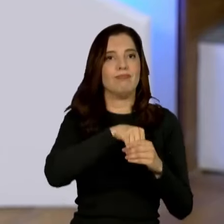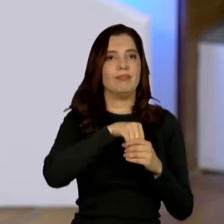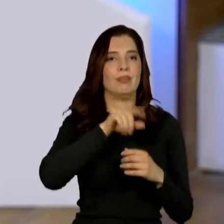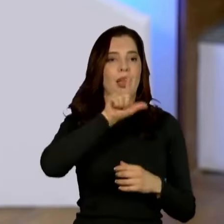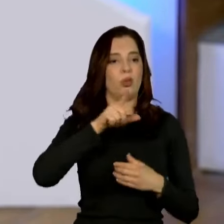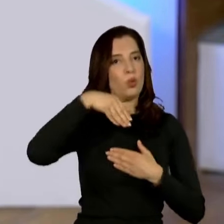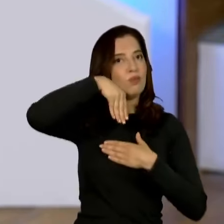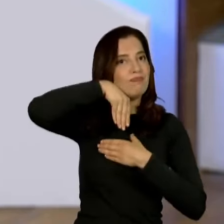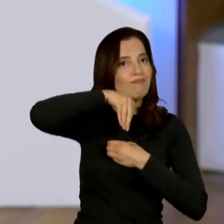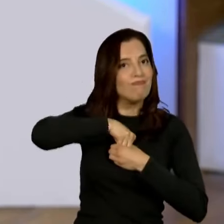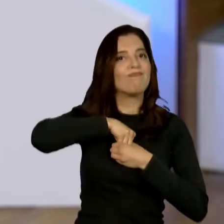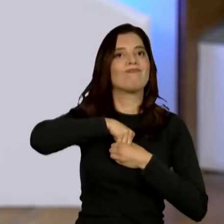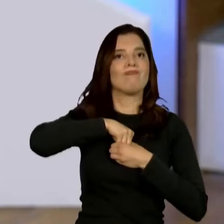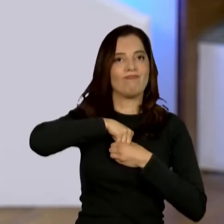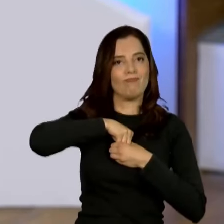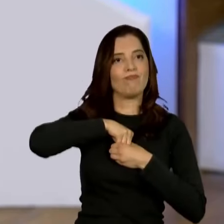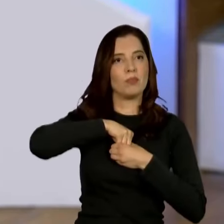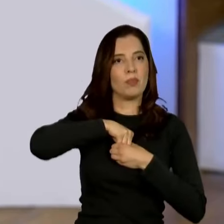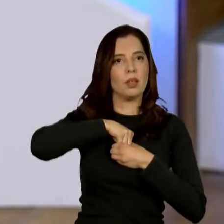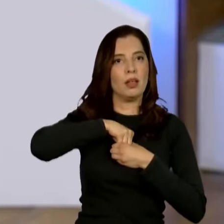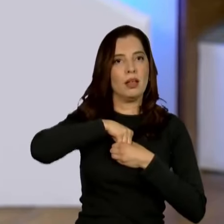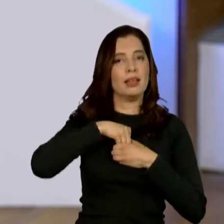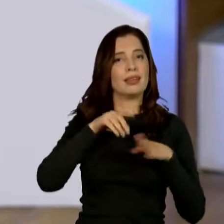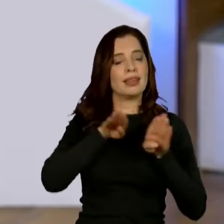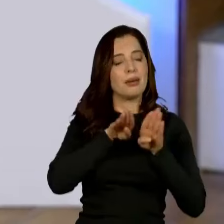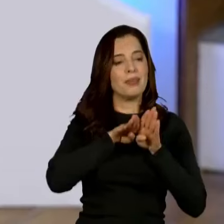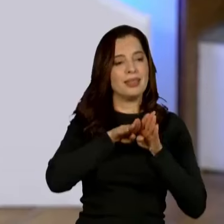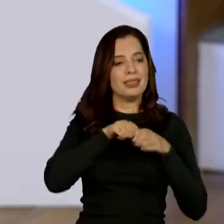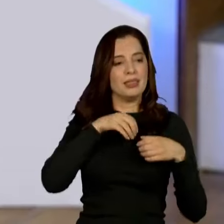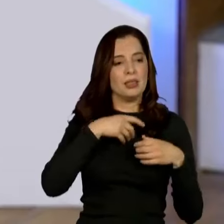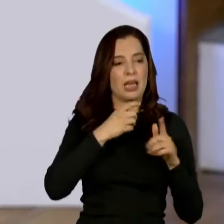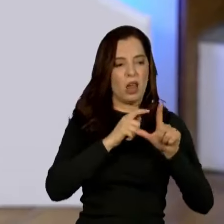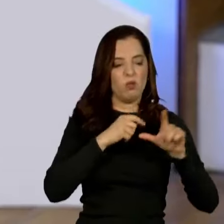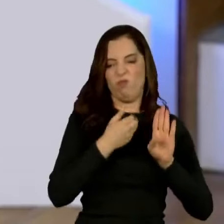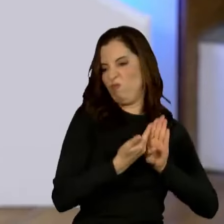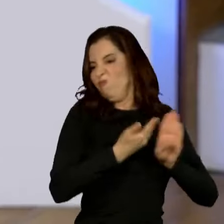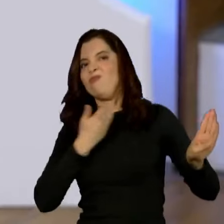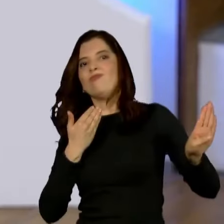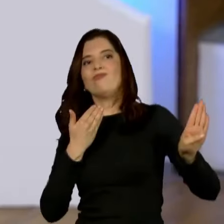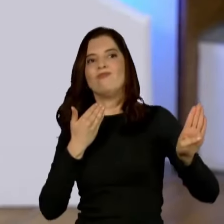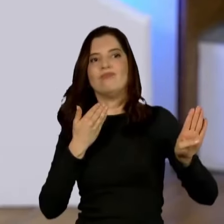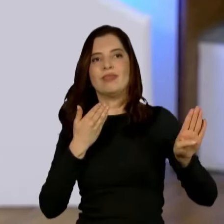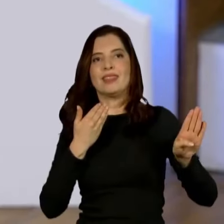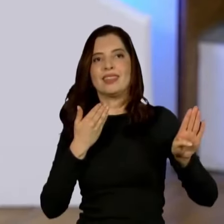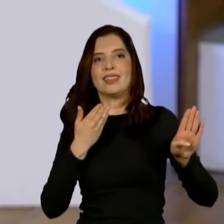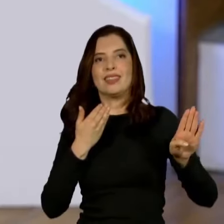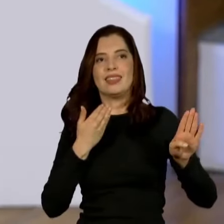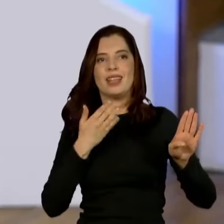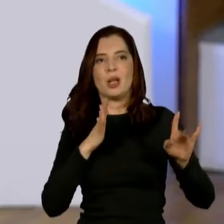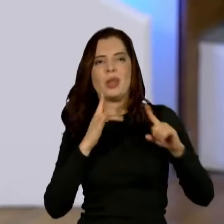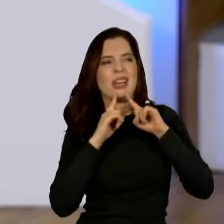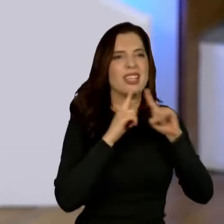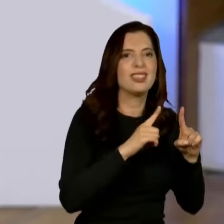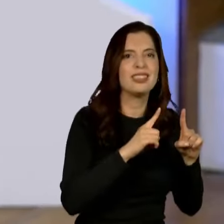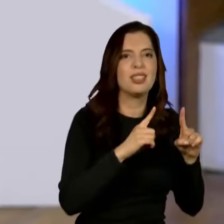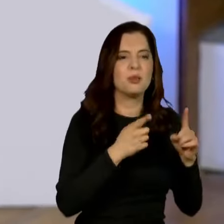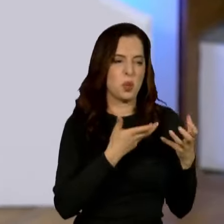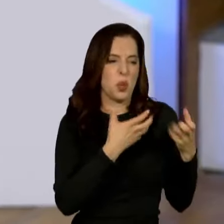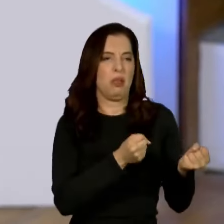de fazer homens à literatura, é ter essa distância com ela, de criticar, de não a